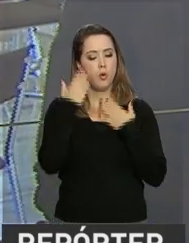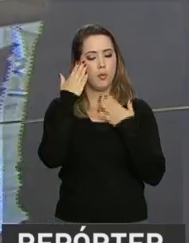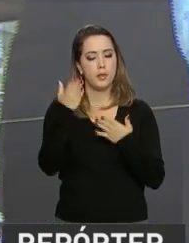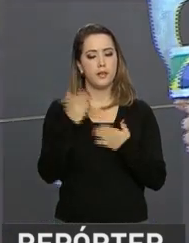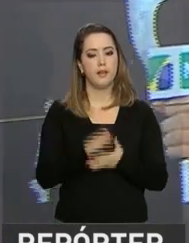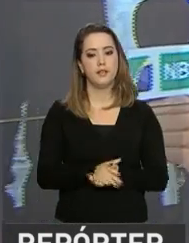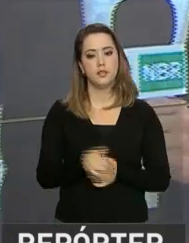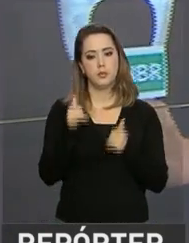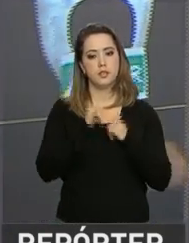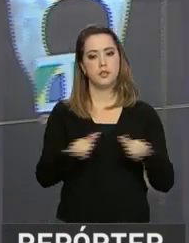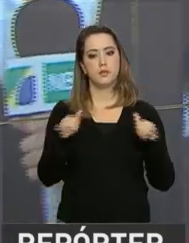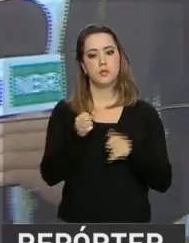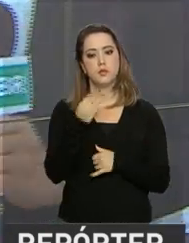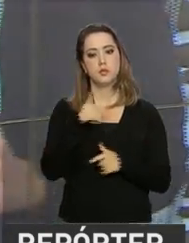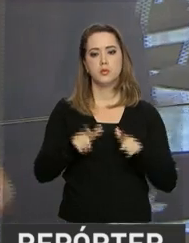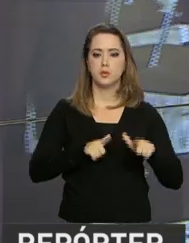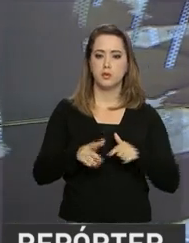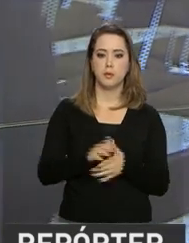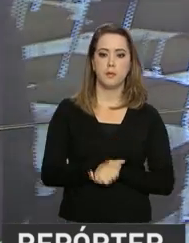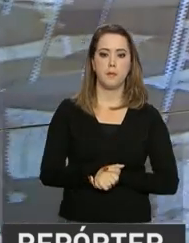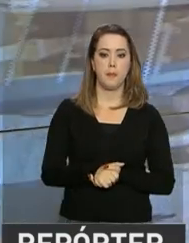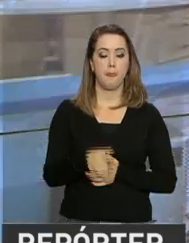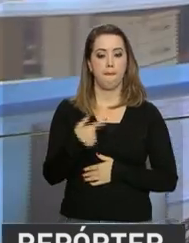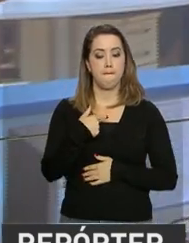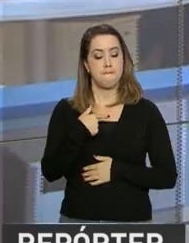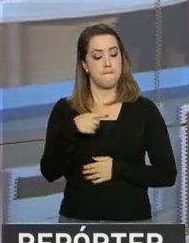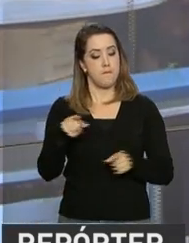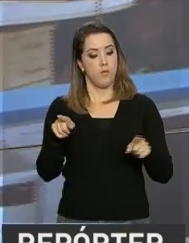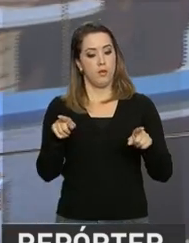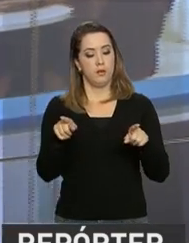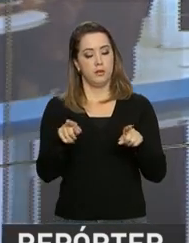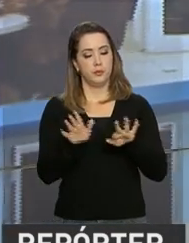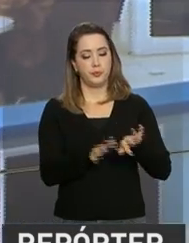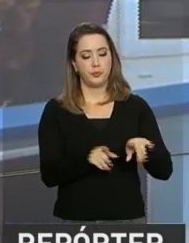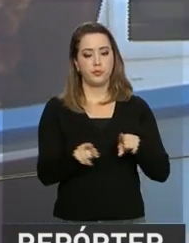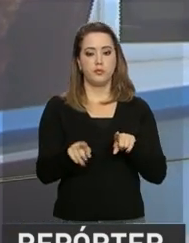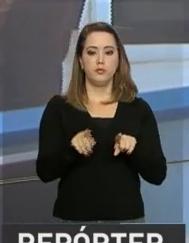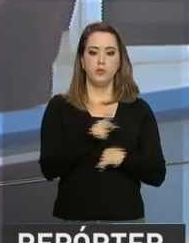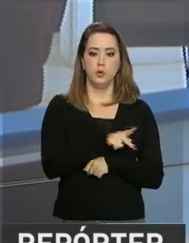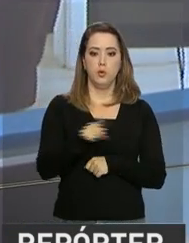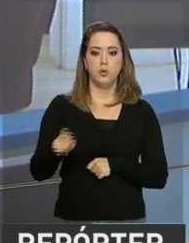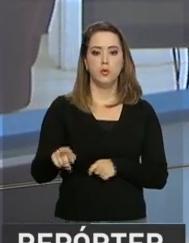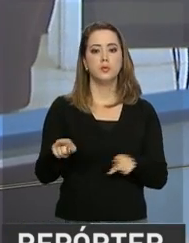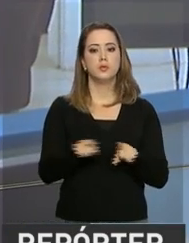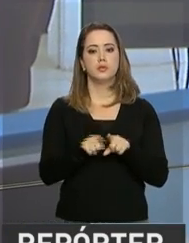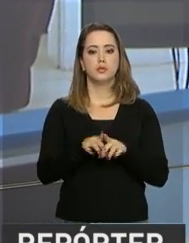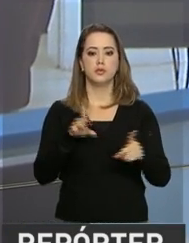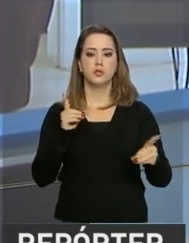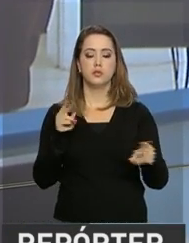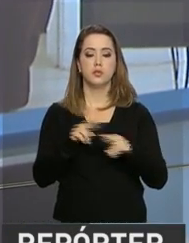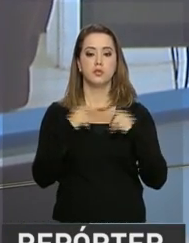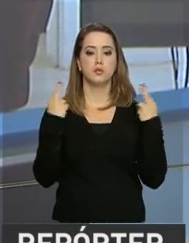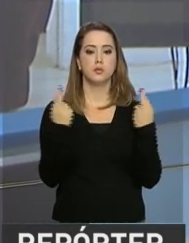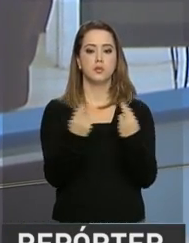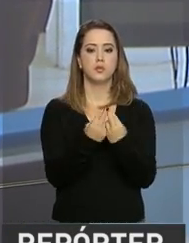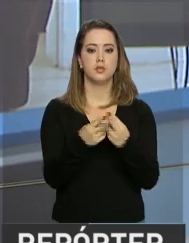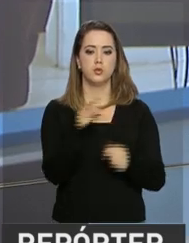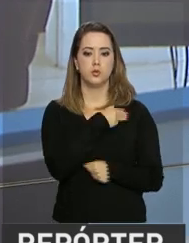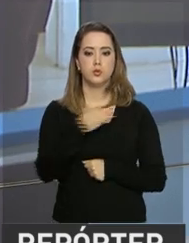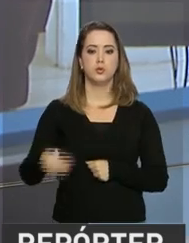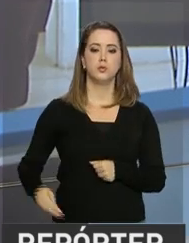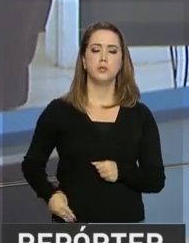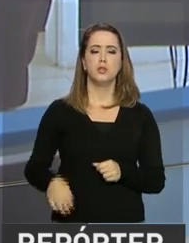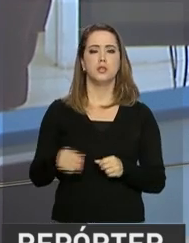Obrigado Paula pelas informações bom trabalho para você e o presidente interino se reuniu também com o ministro da justiça e secretários de segurança dos